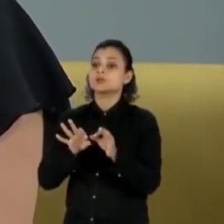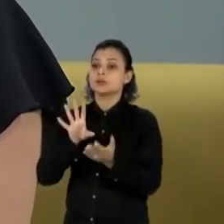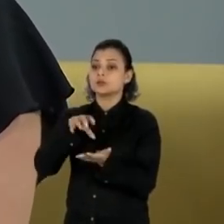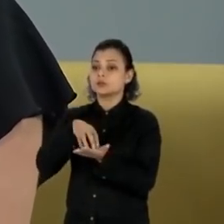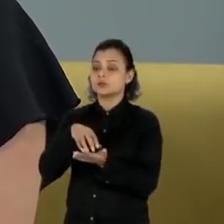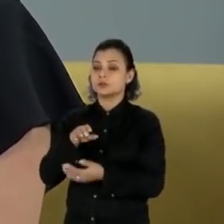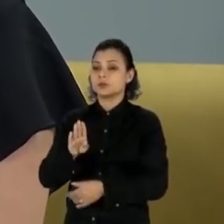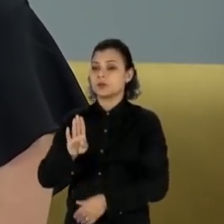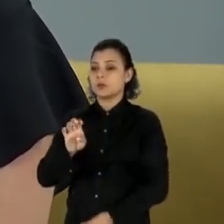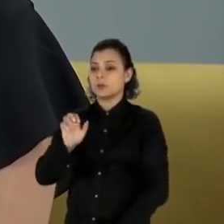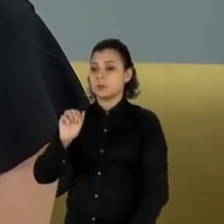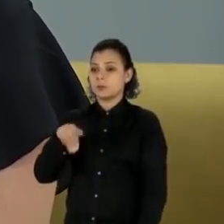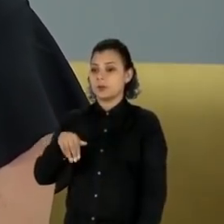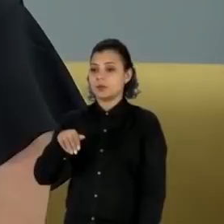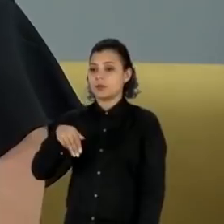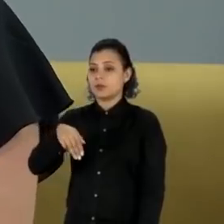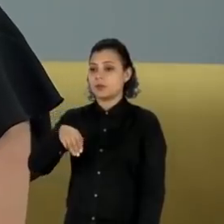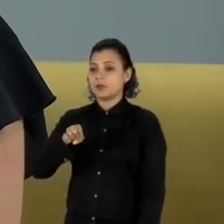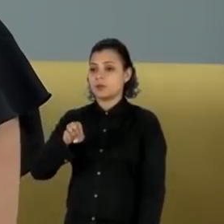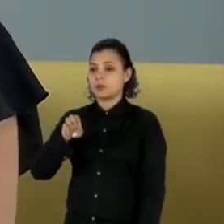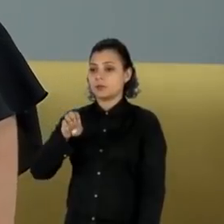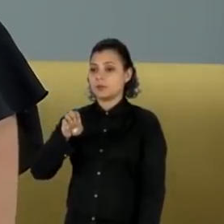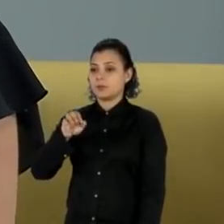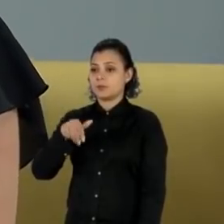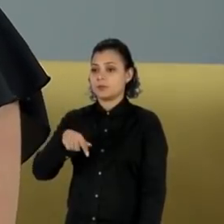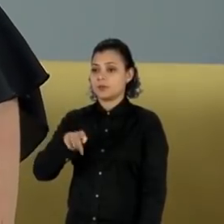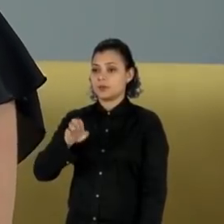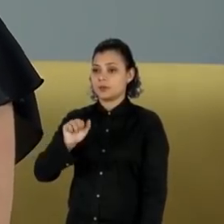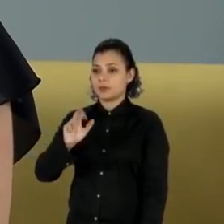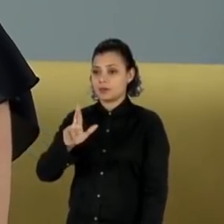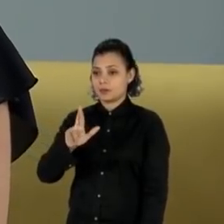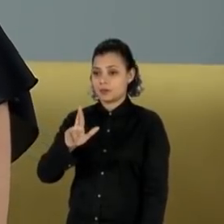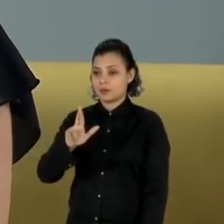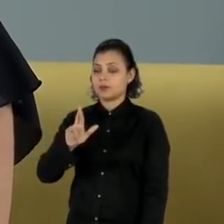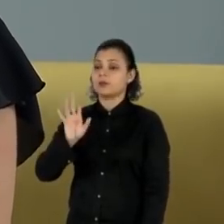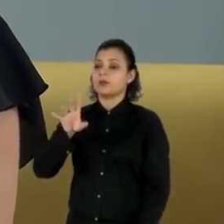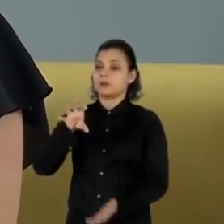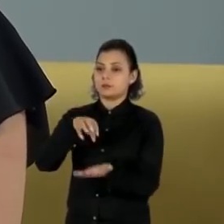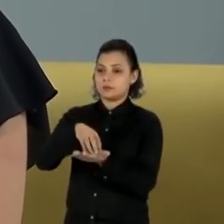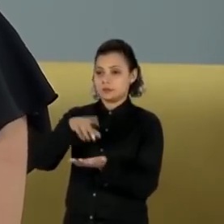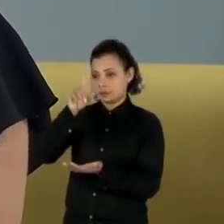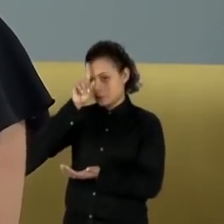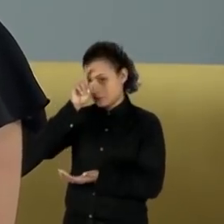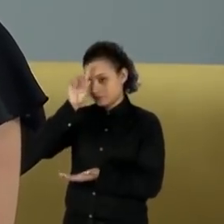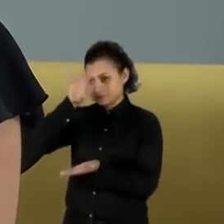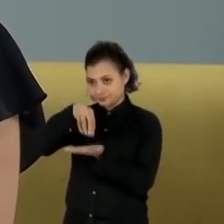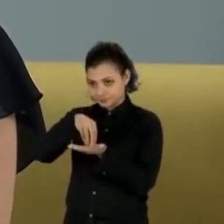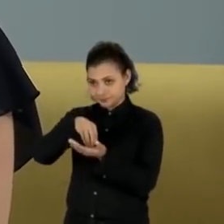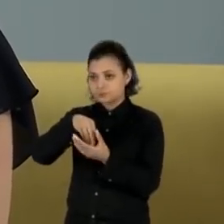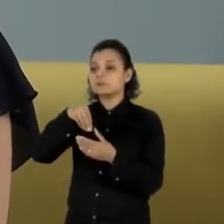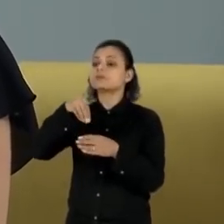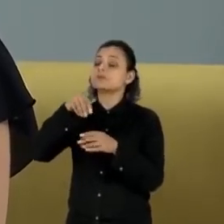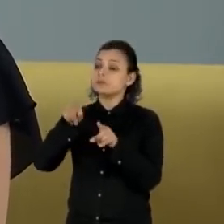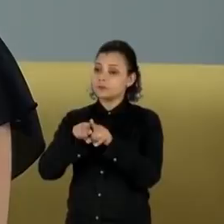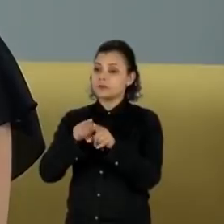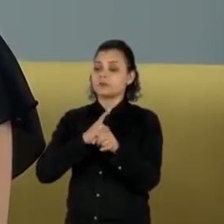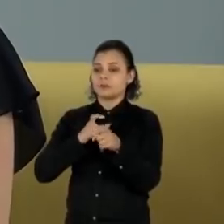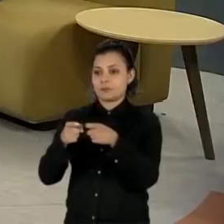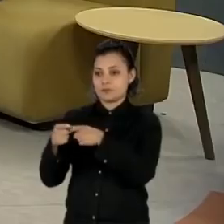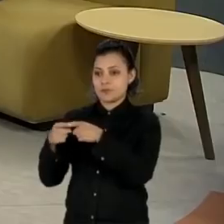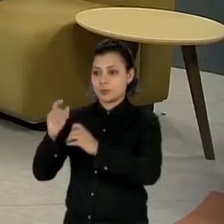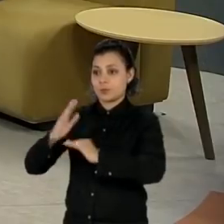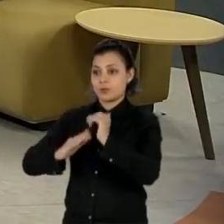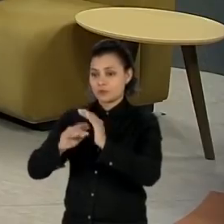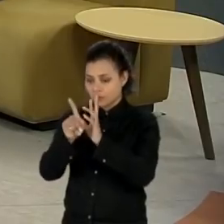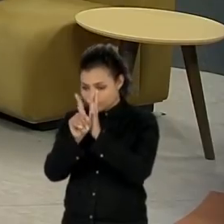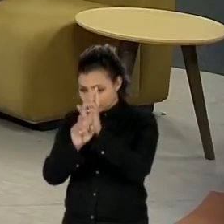bem-me-quer que ele é desenvolvido dentro do hospital pérola bayton neste programa existe uma equipe de médicos legistas